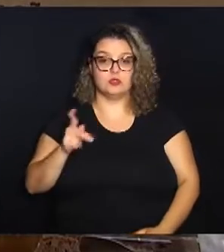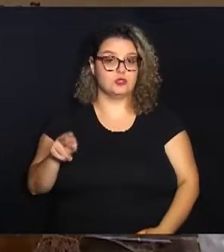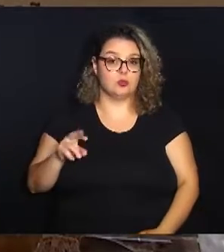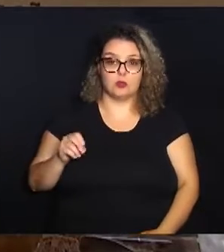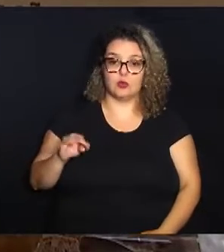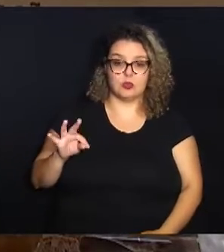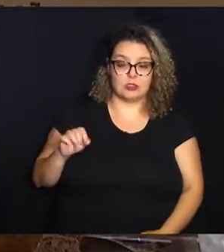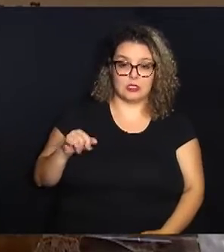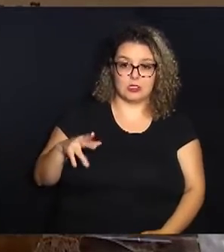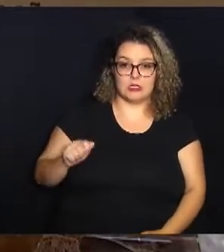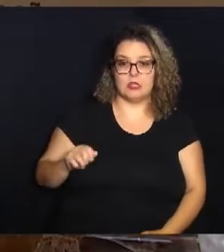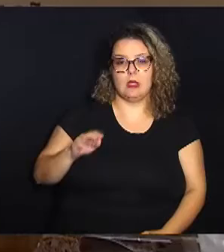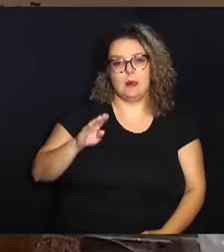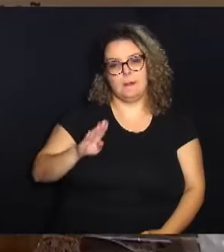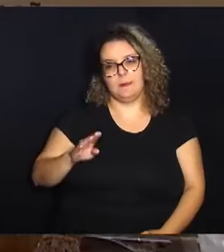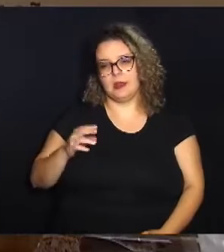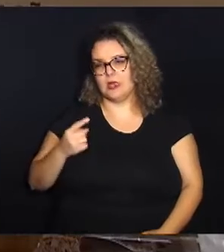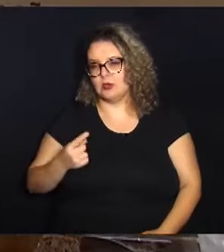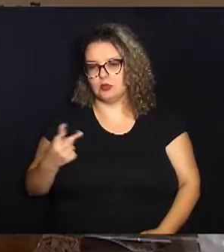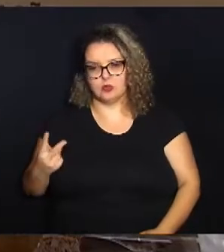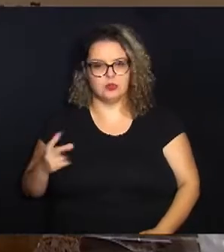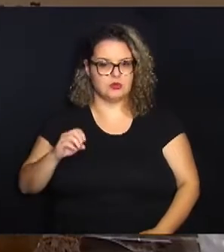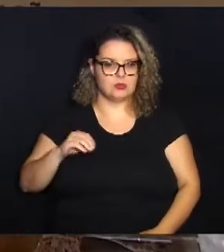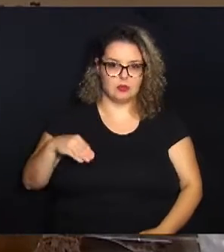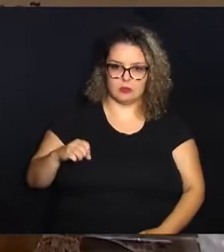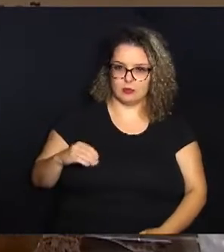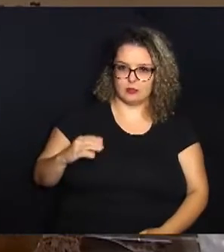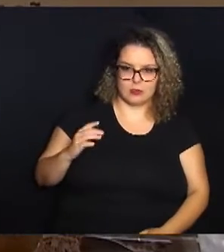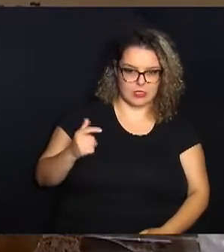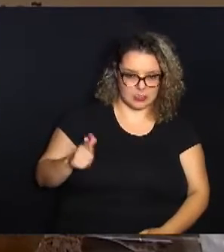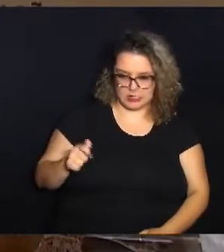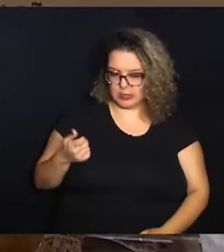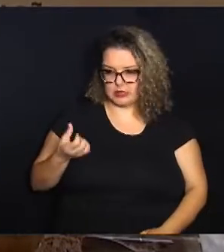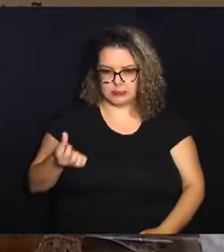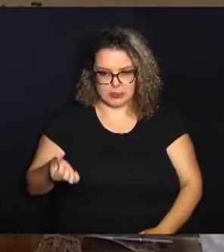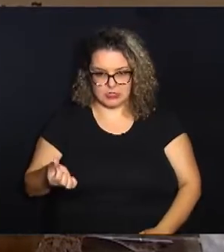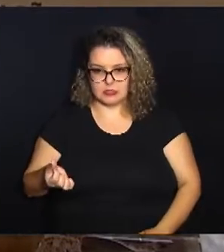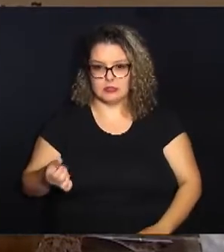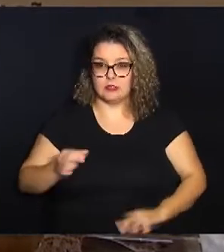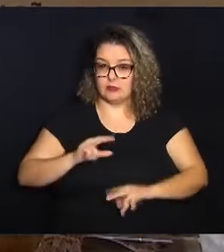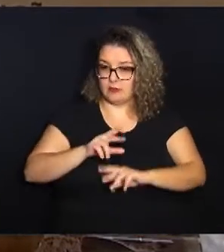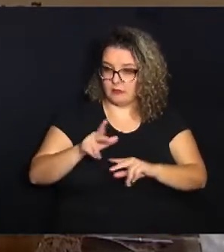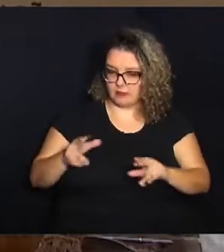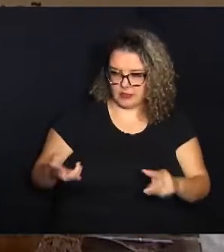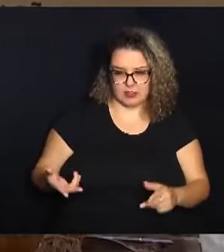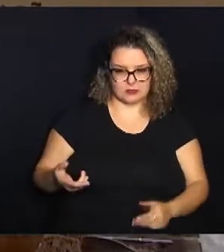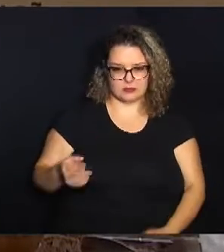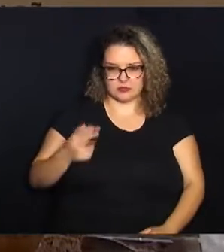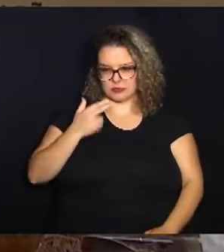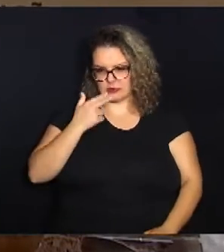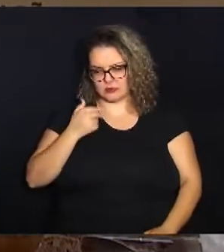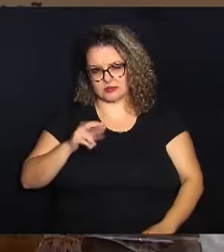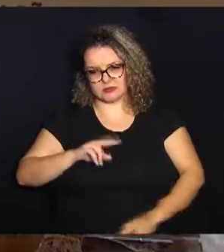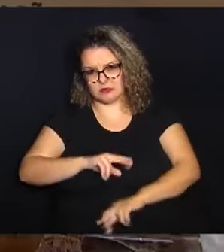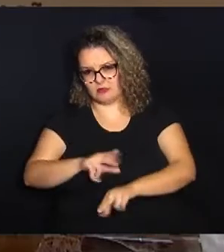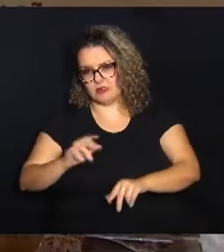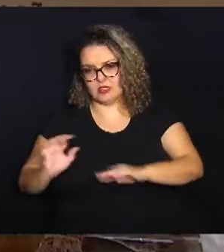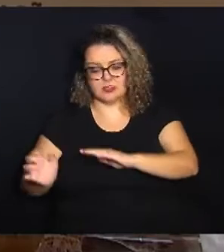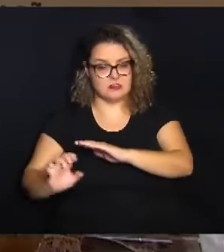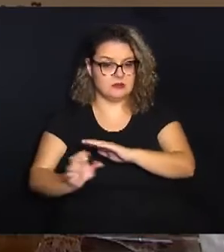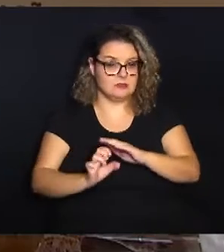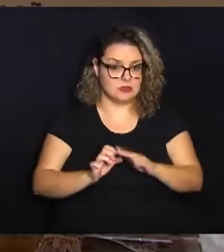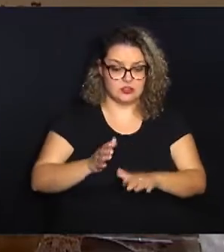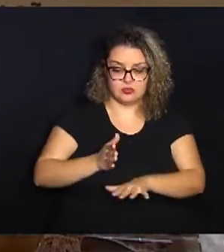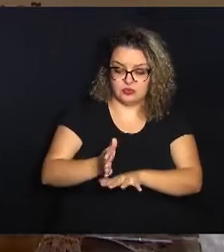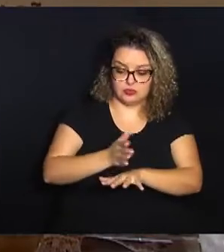tem vitamina B12, ômega 3, ômega 6, é uma bomba de nutrientes. Aqui tem grandes empresas multinacionais de vários segmentos,